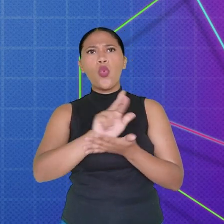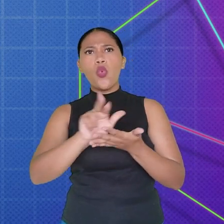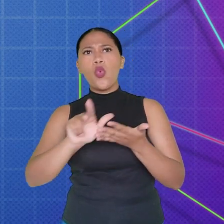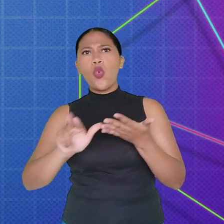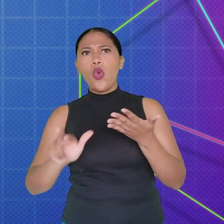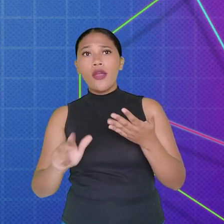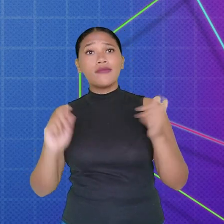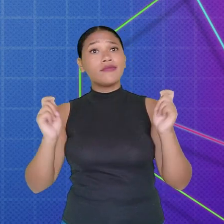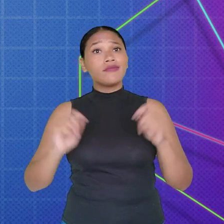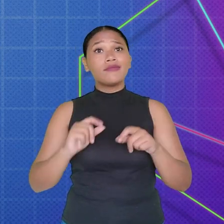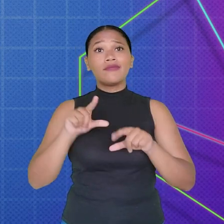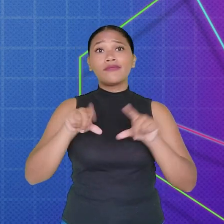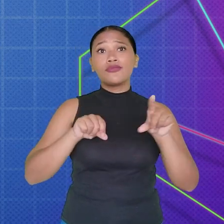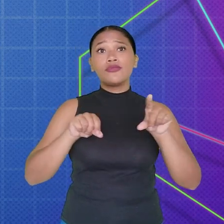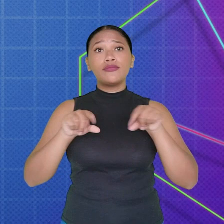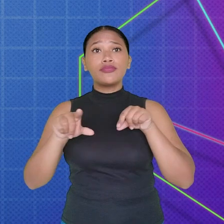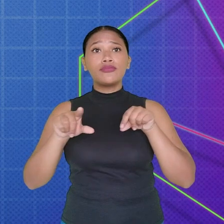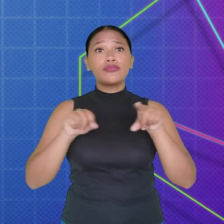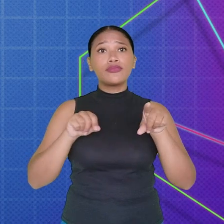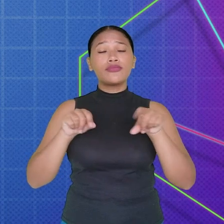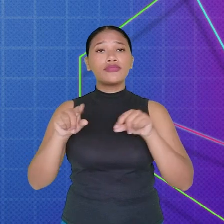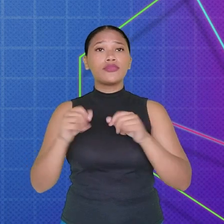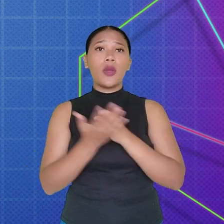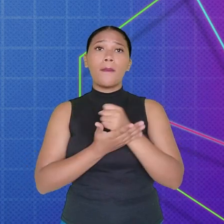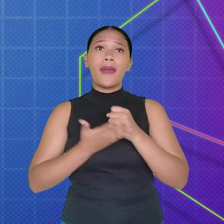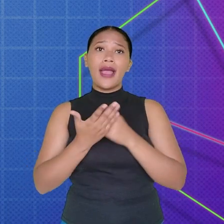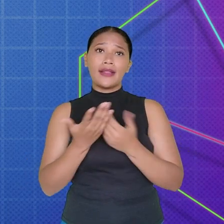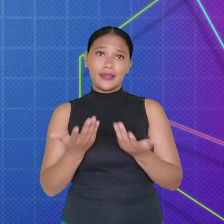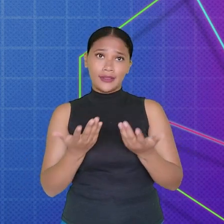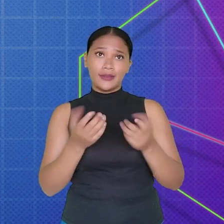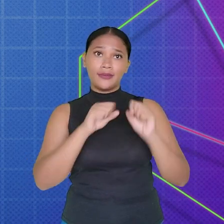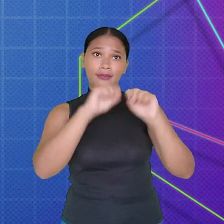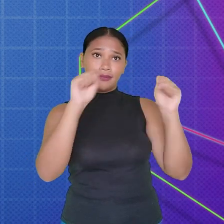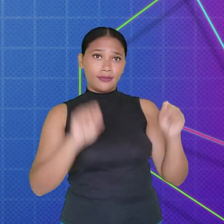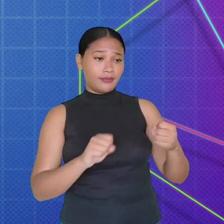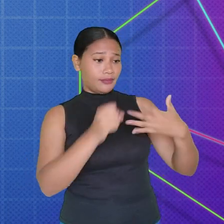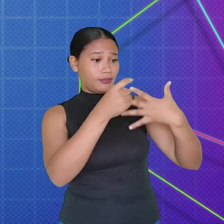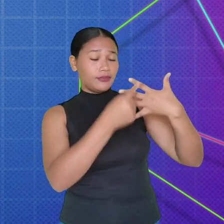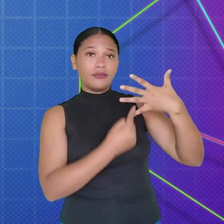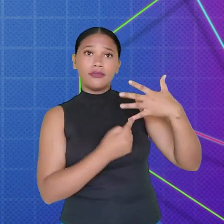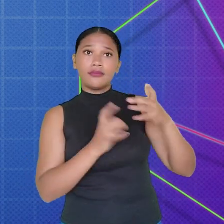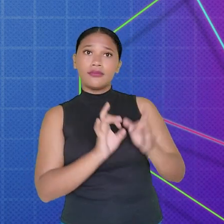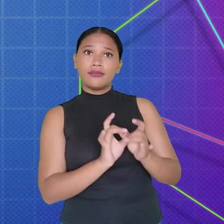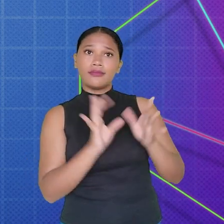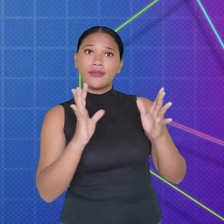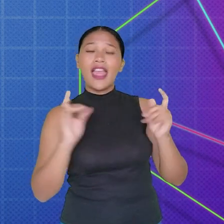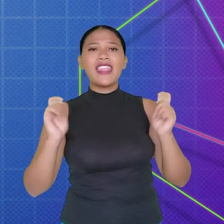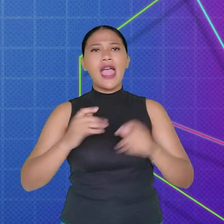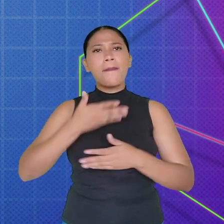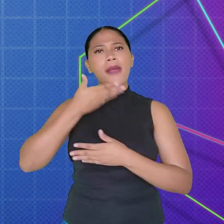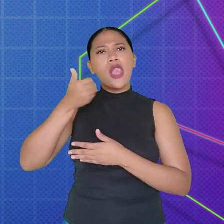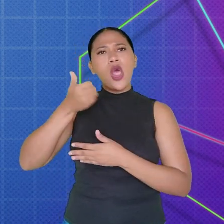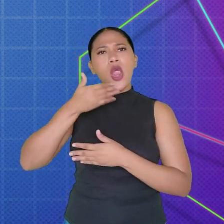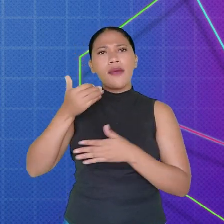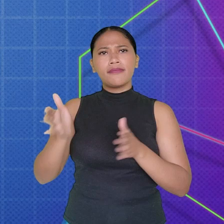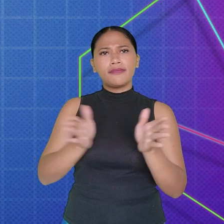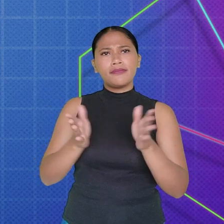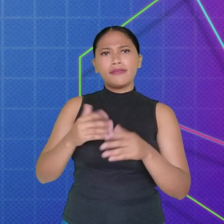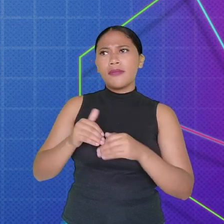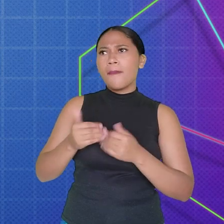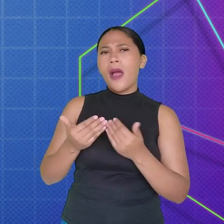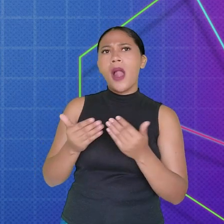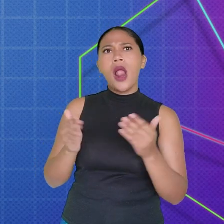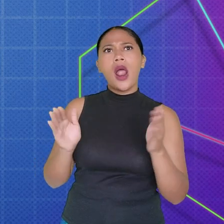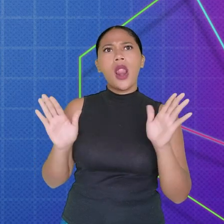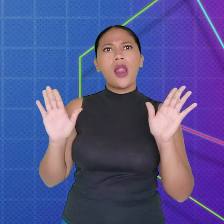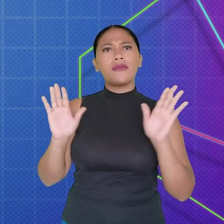onde o idioma do jogo pode mudar automaticamente com base no idioma do sistema operacional. Isso pode melhorar a acessibilidade do